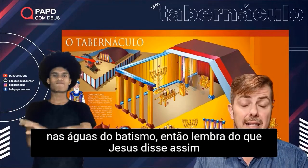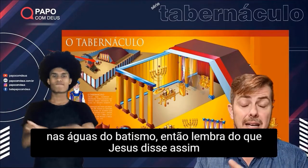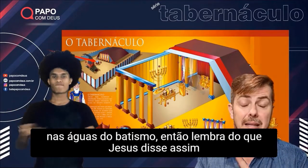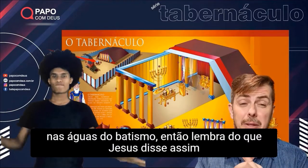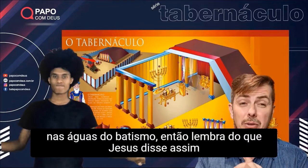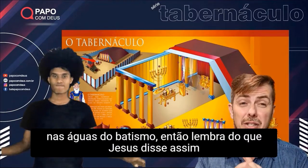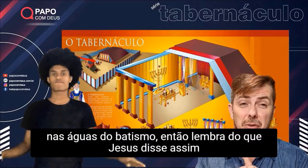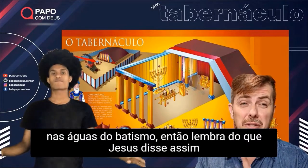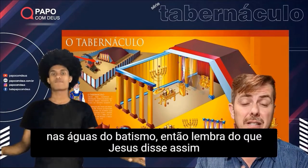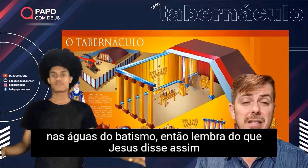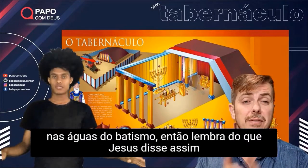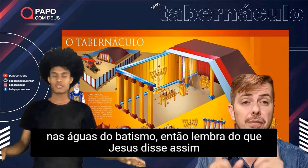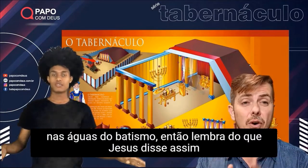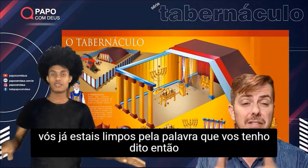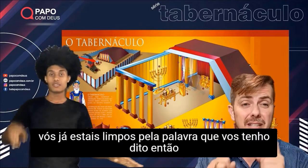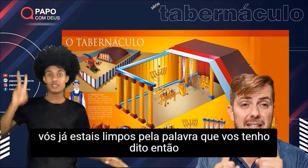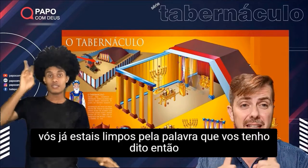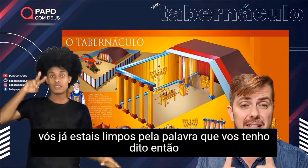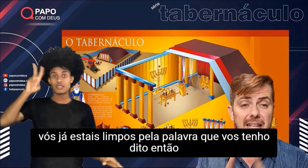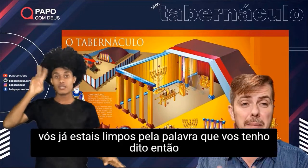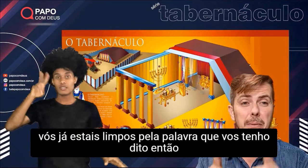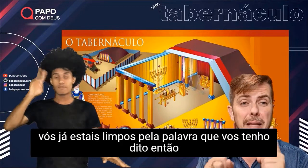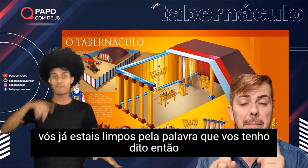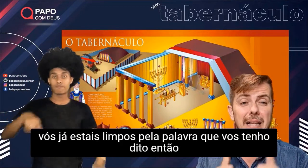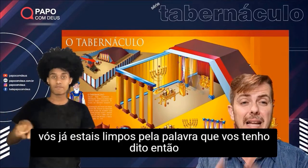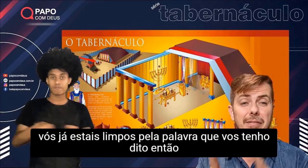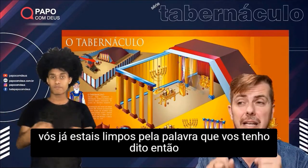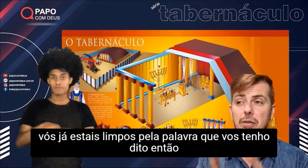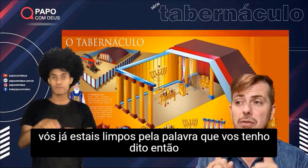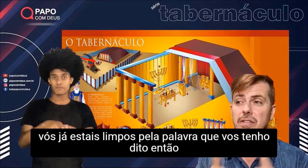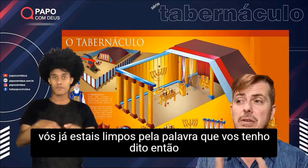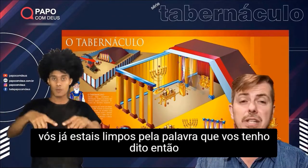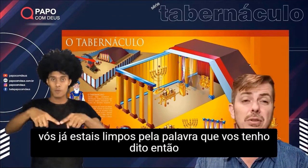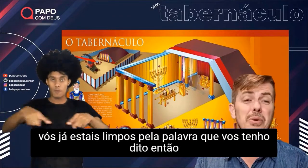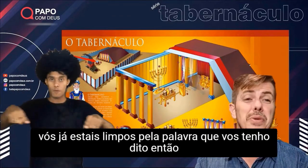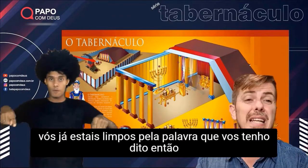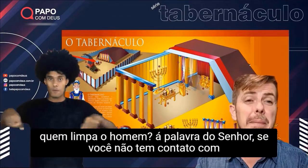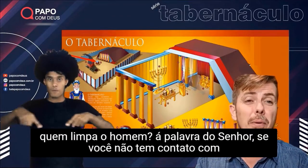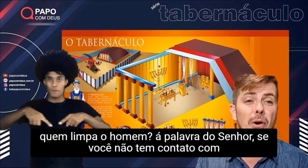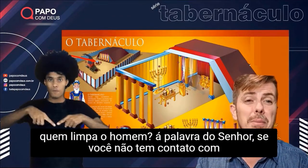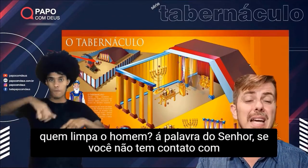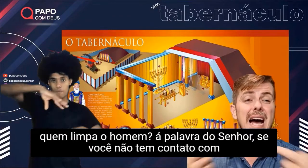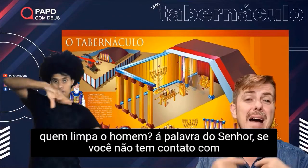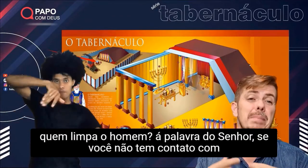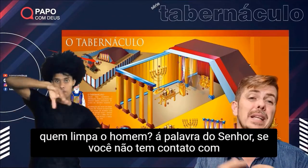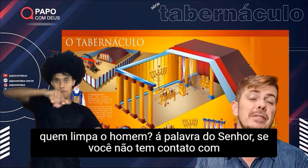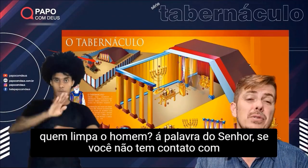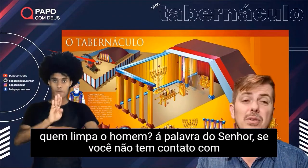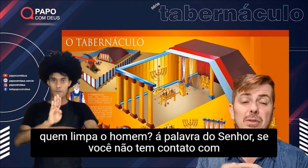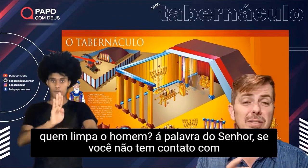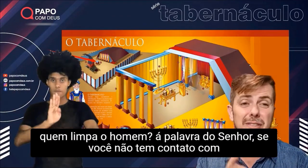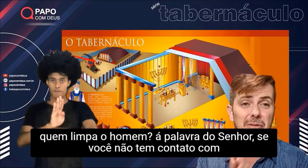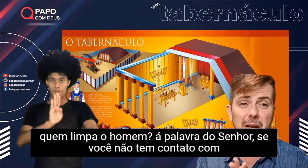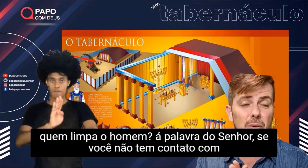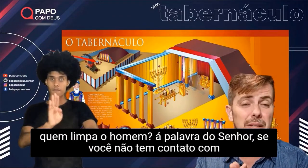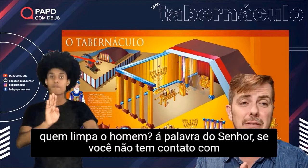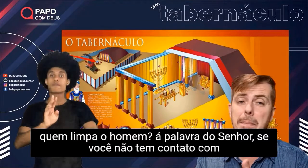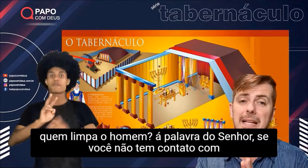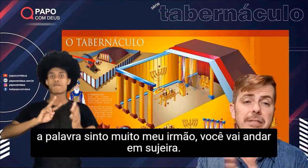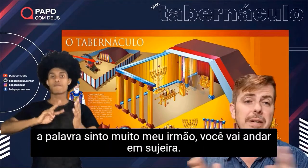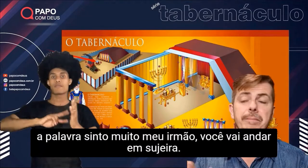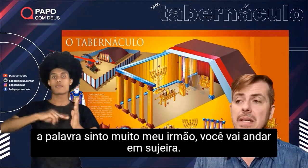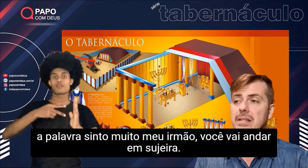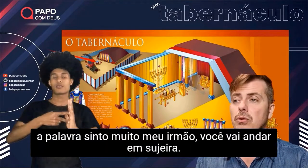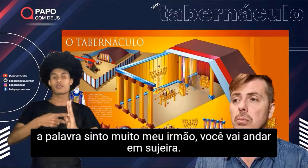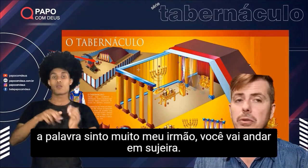Então, lembra do que Jesus disse assim, vós já estáis limpo pela palavra que eu vos tenho dito. Então, o que limpa o homem? A palavra do Senhor. Se você não tem contato